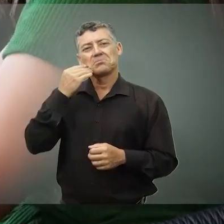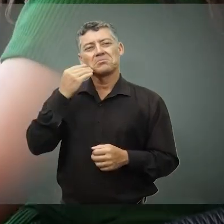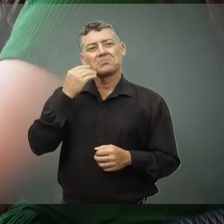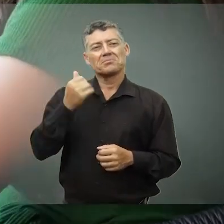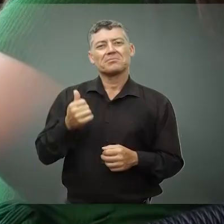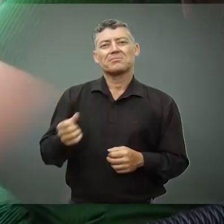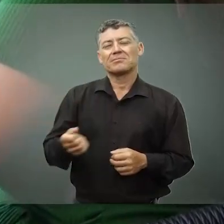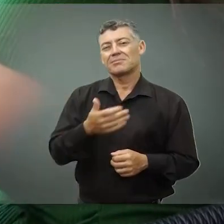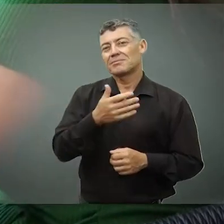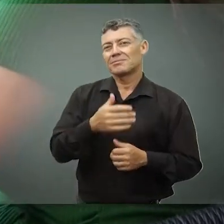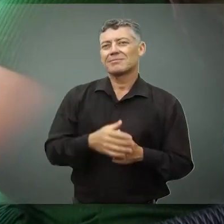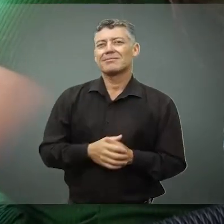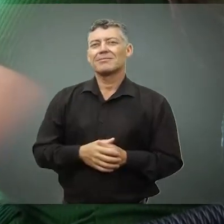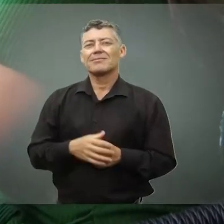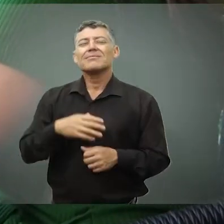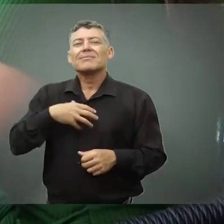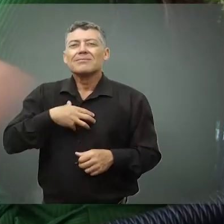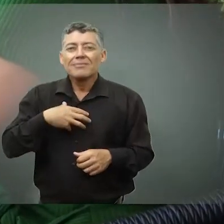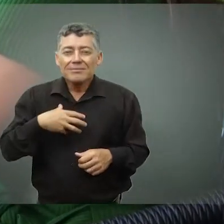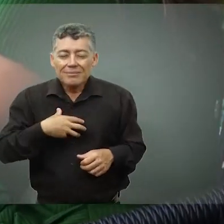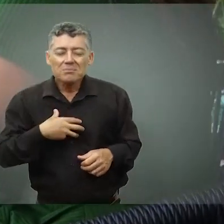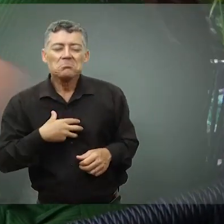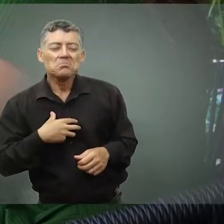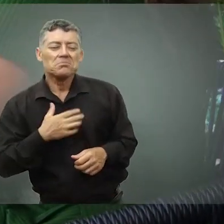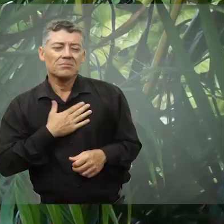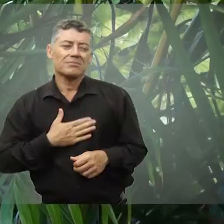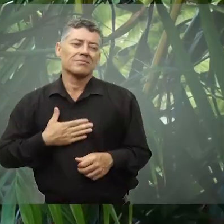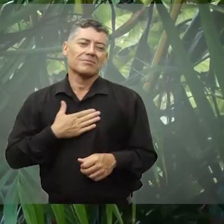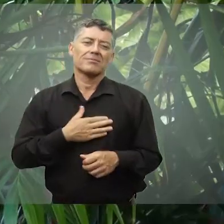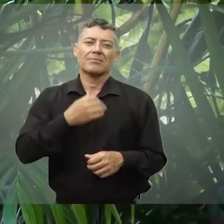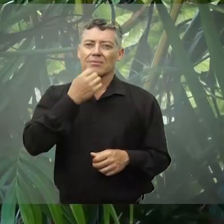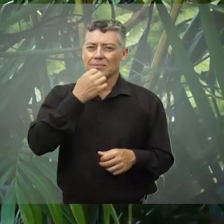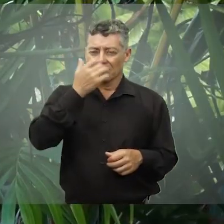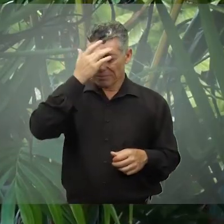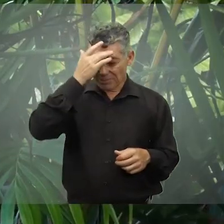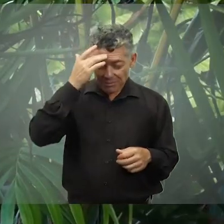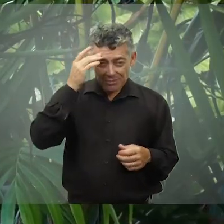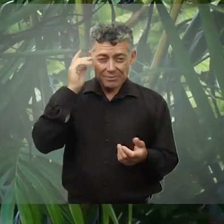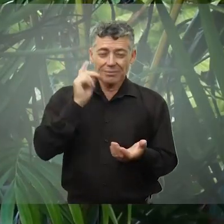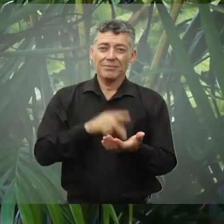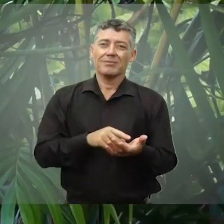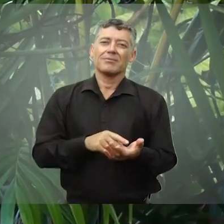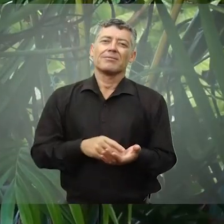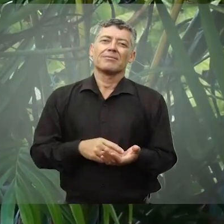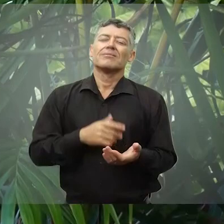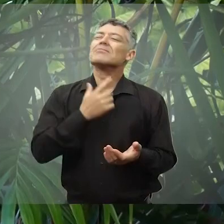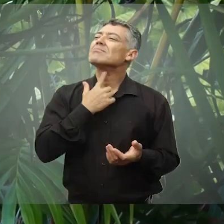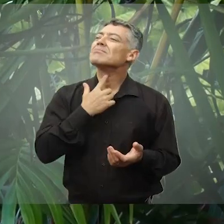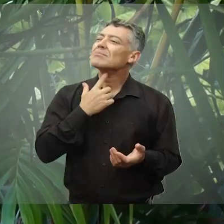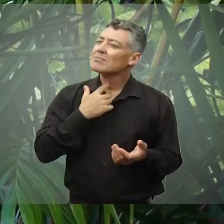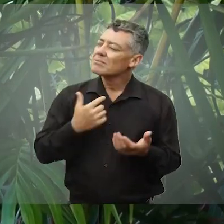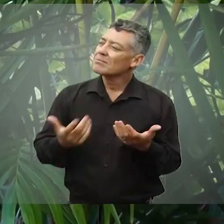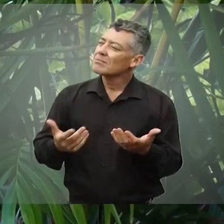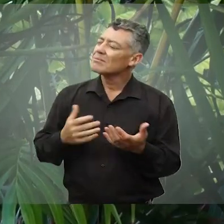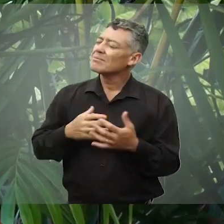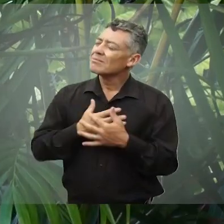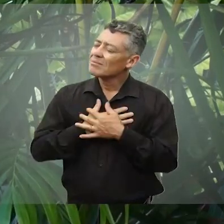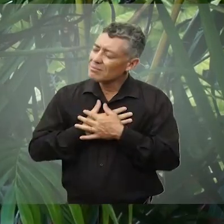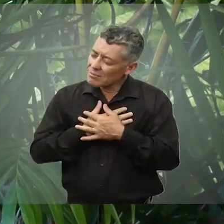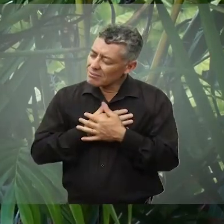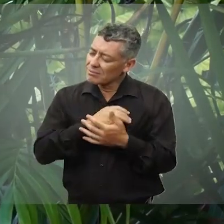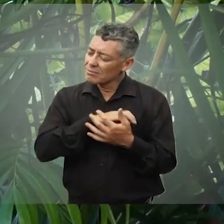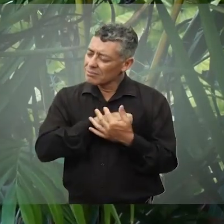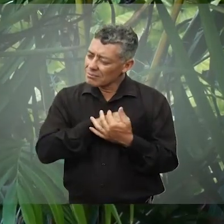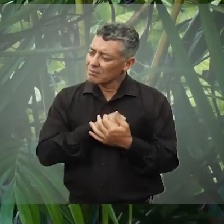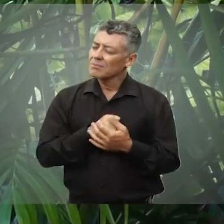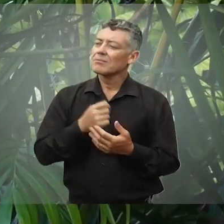aquele antes, né? E a gente está sentindo esse saudosismo. As pessoas estão realmente sedentas e carentes de uma boa música,